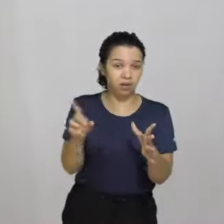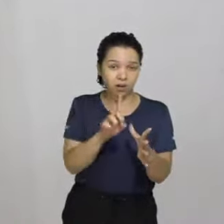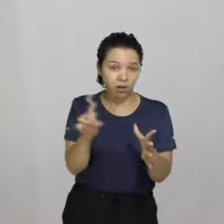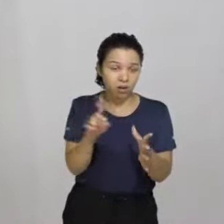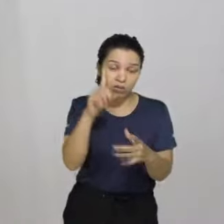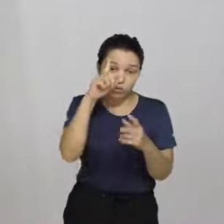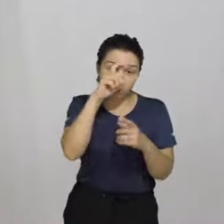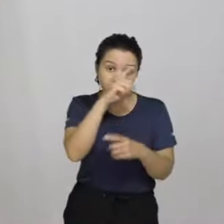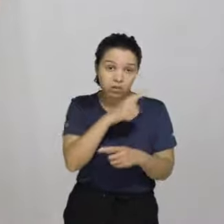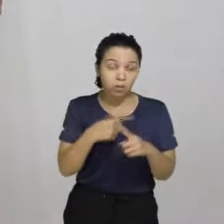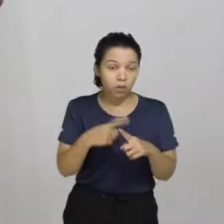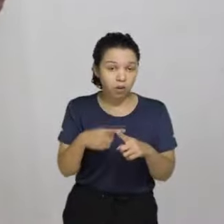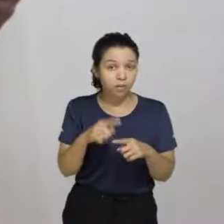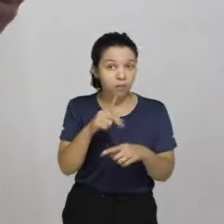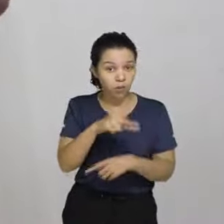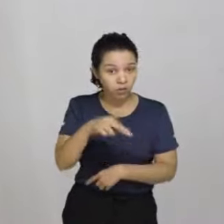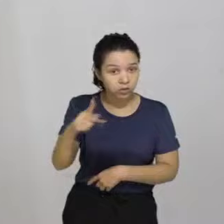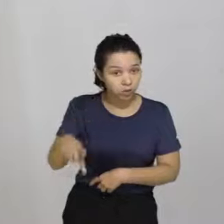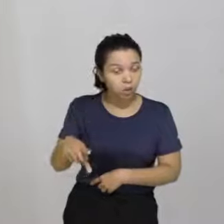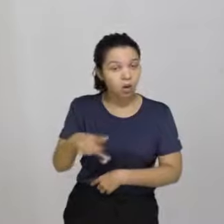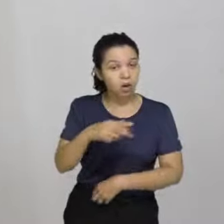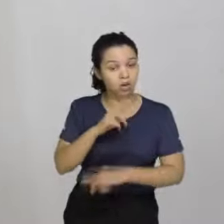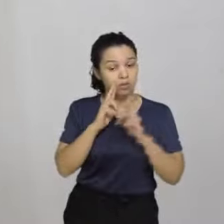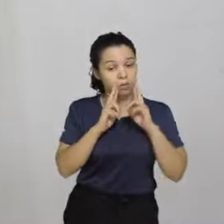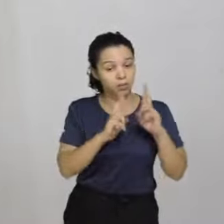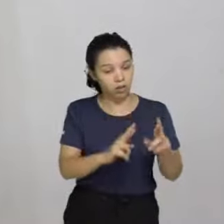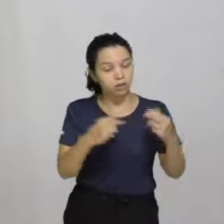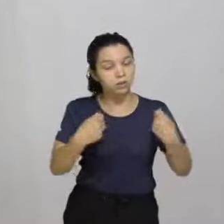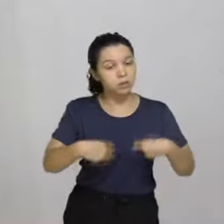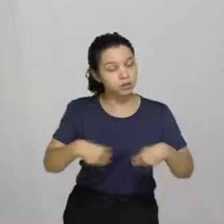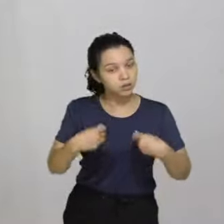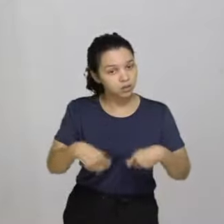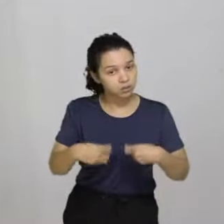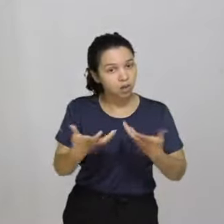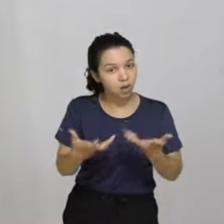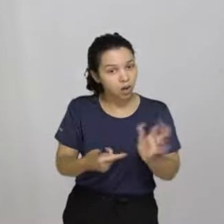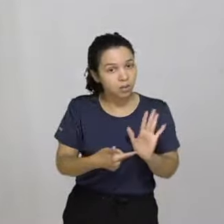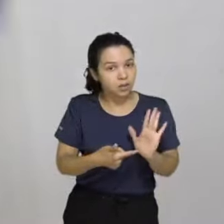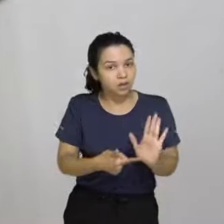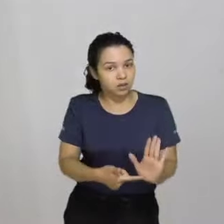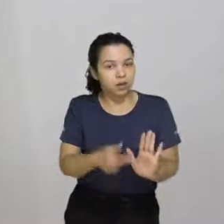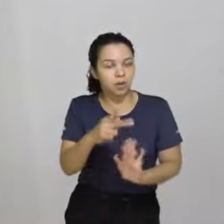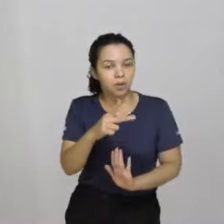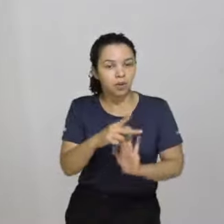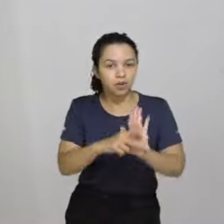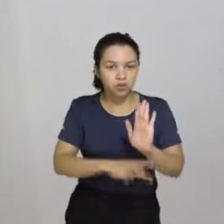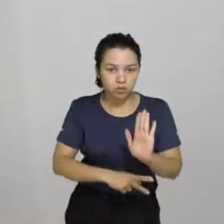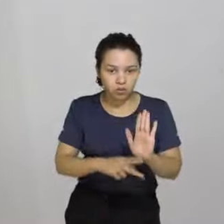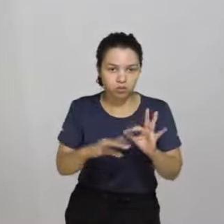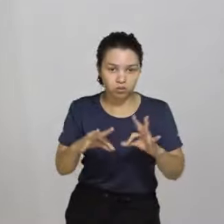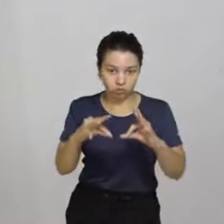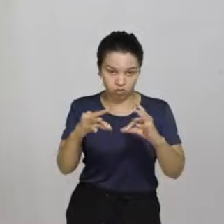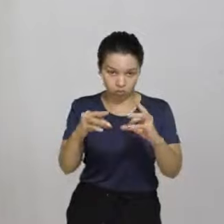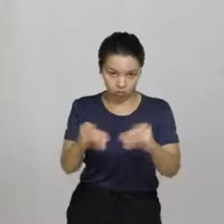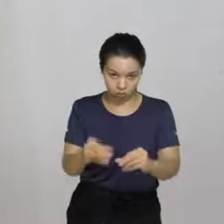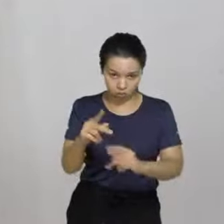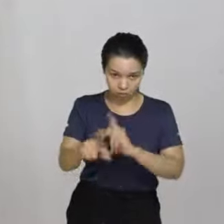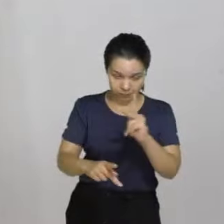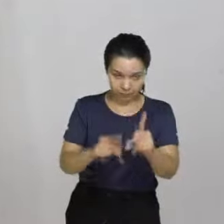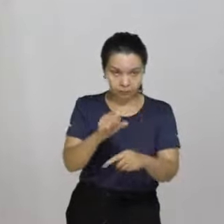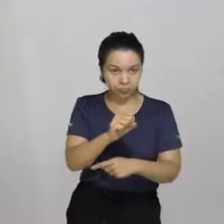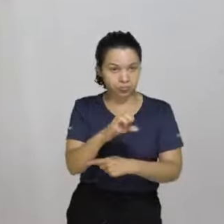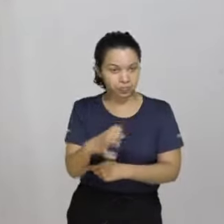educador tem respeito. E é o mínimo que eu espero de vocês. Eu quero apresentar aqui o projeto para que todos os catarinenses